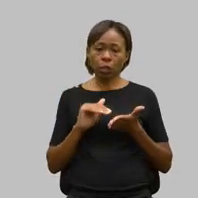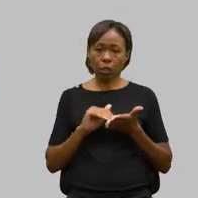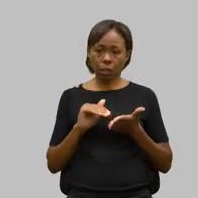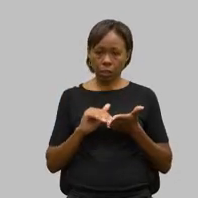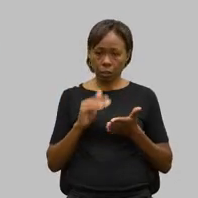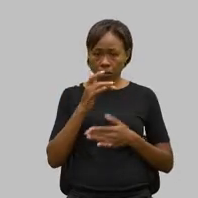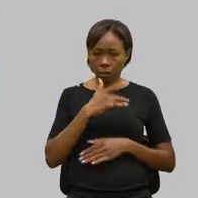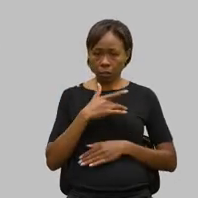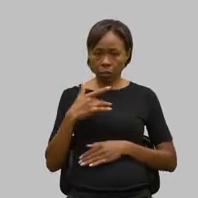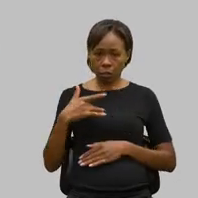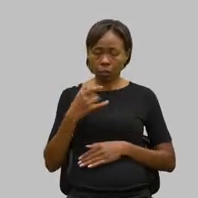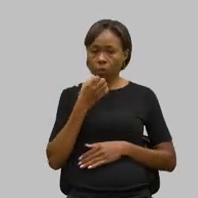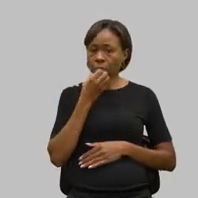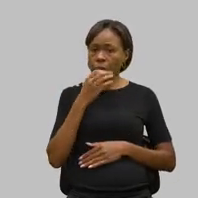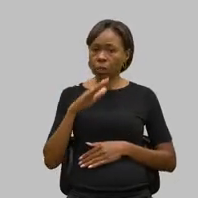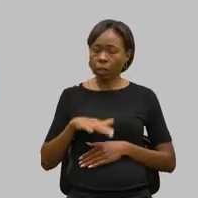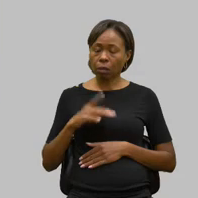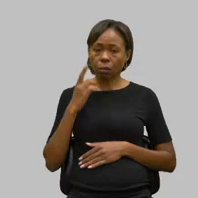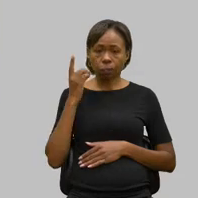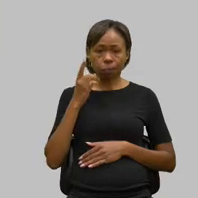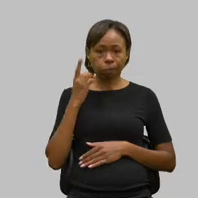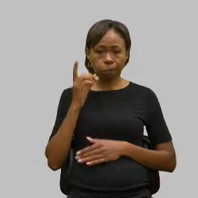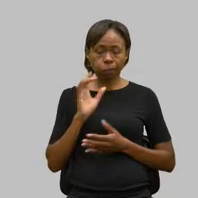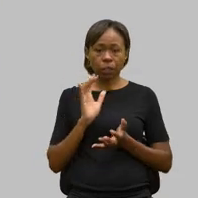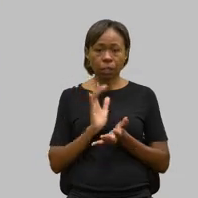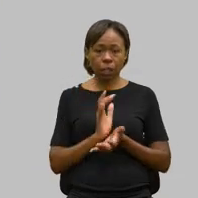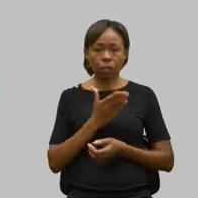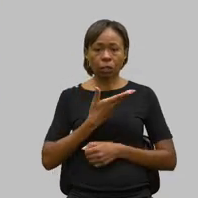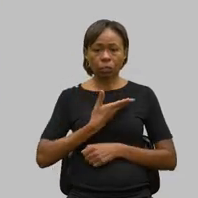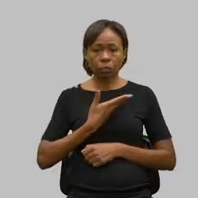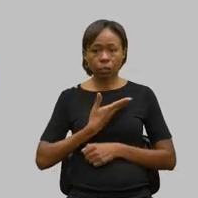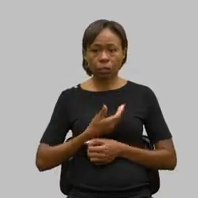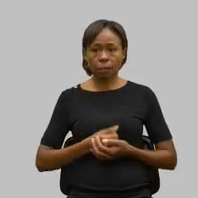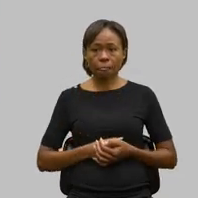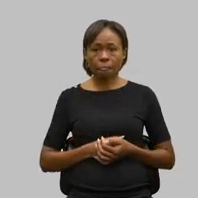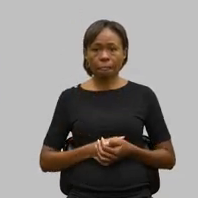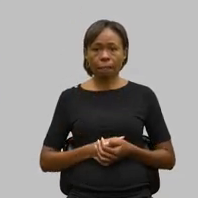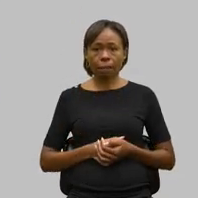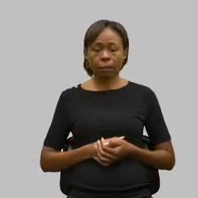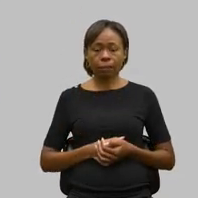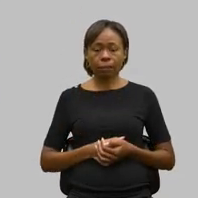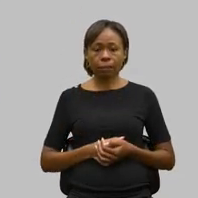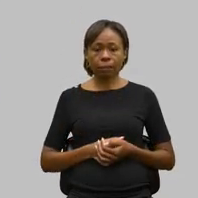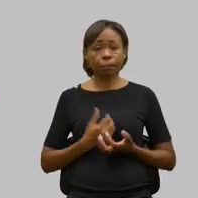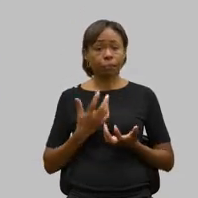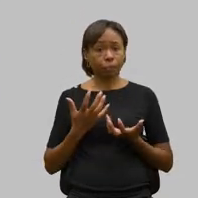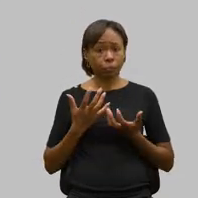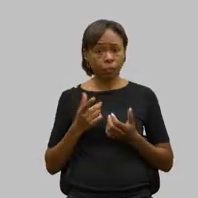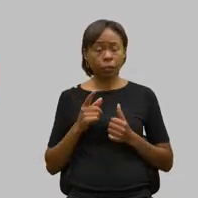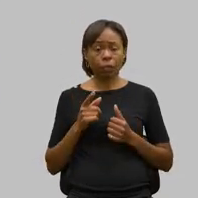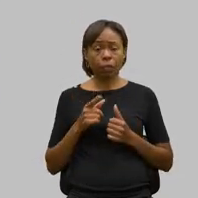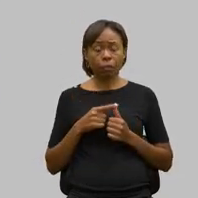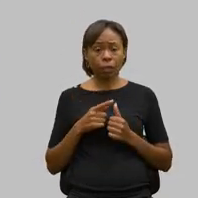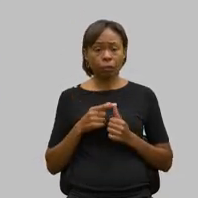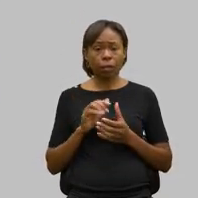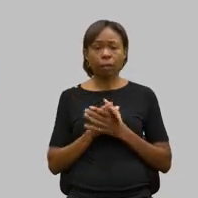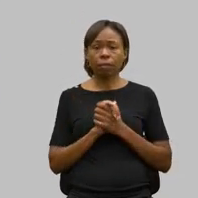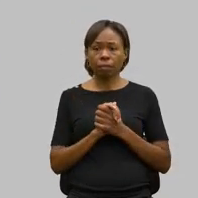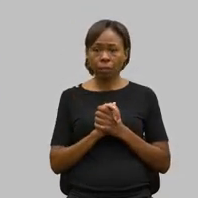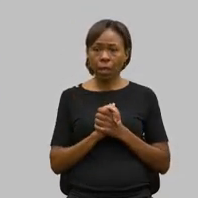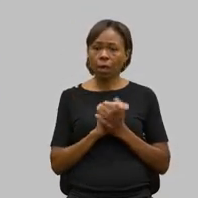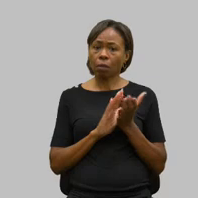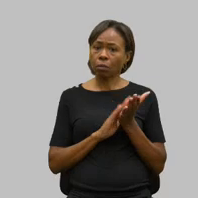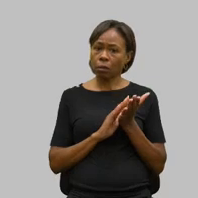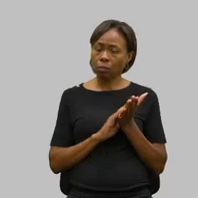Boa tarde, deputados e deputadas amigas. Queria, primeiramente, parabenizar